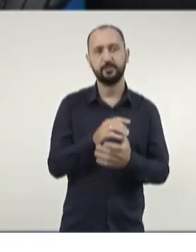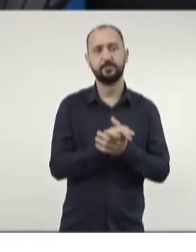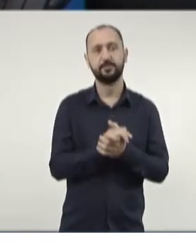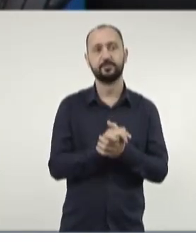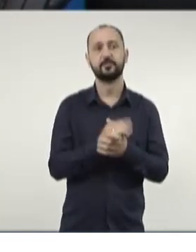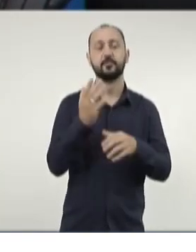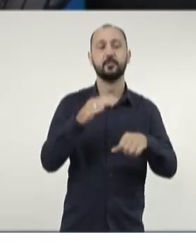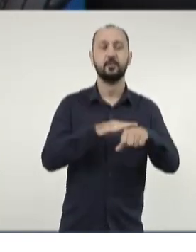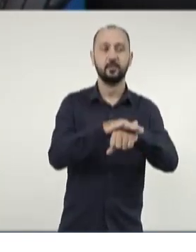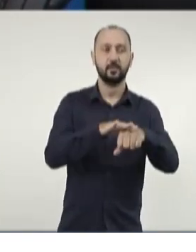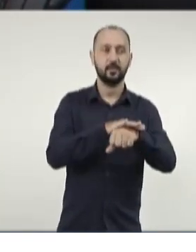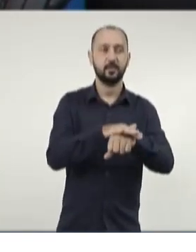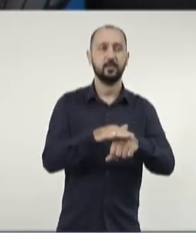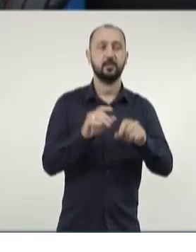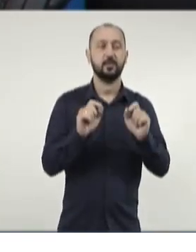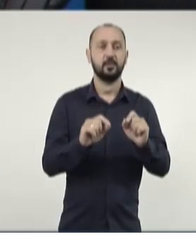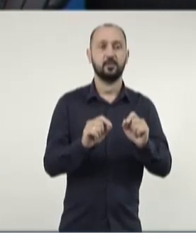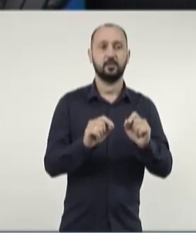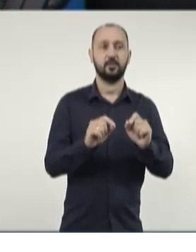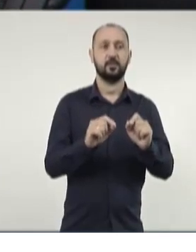de conversar, de não sei o quê,